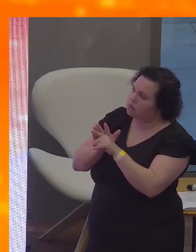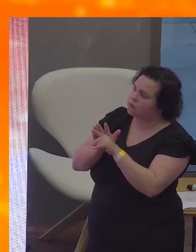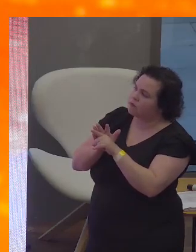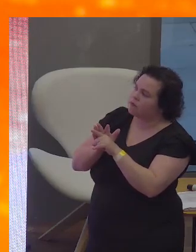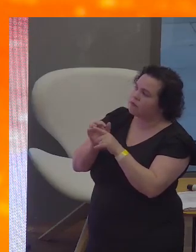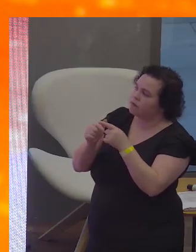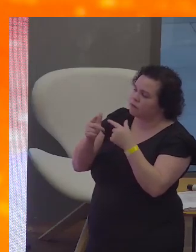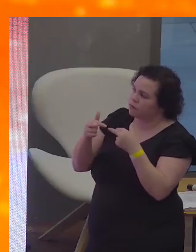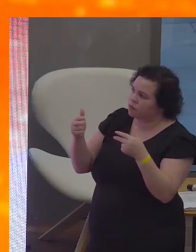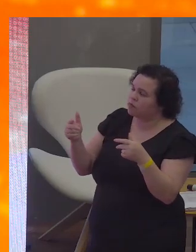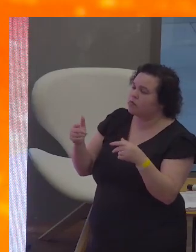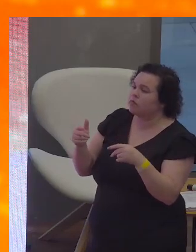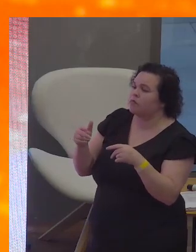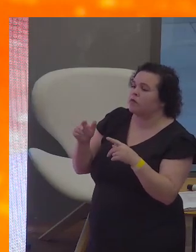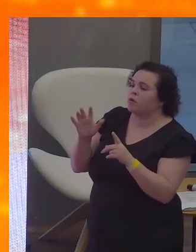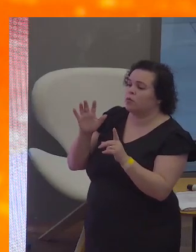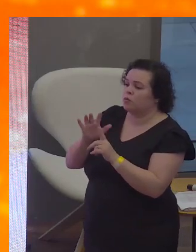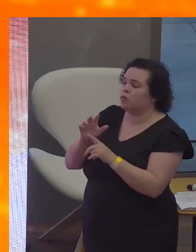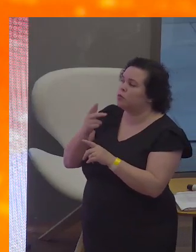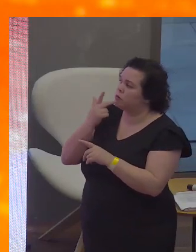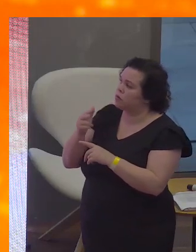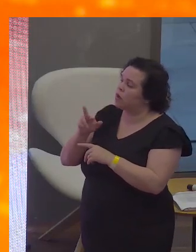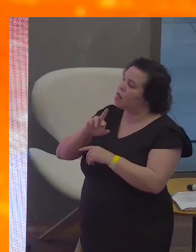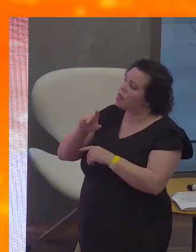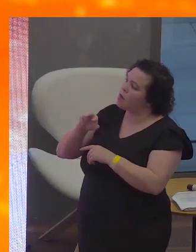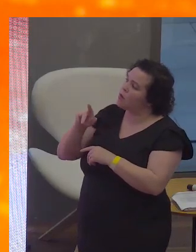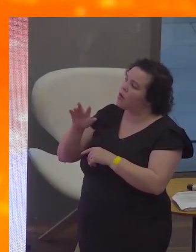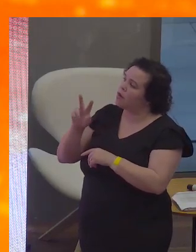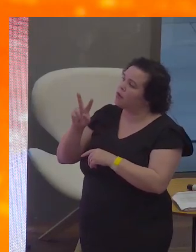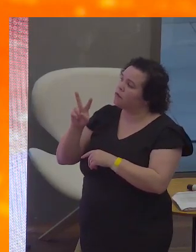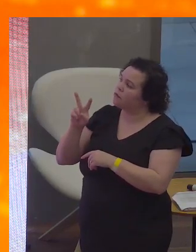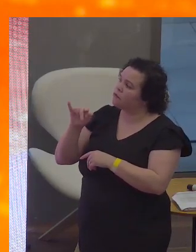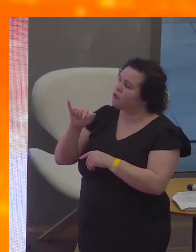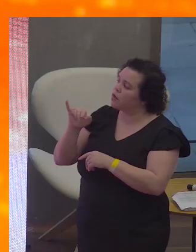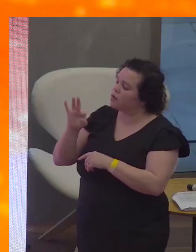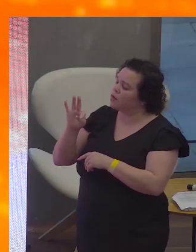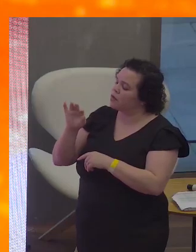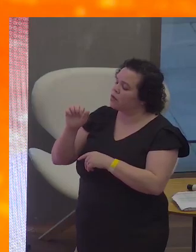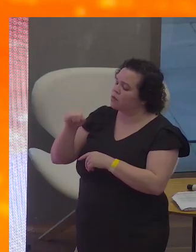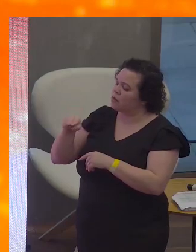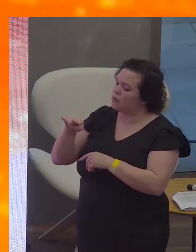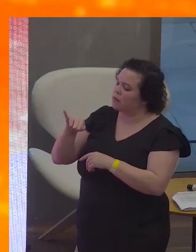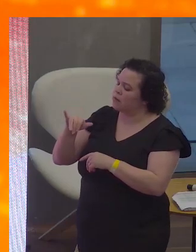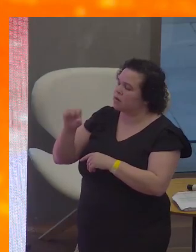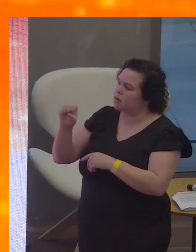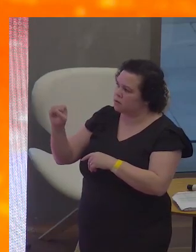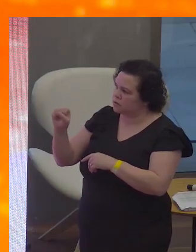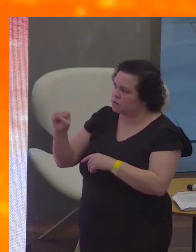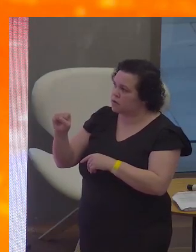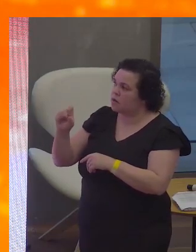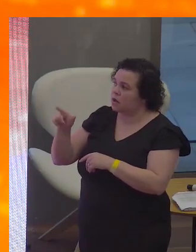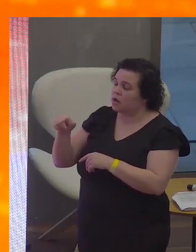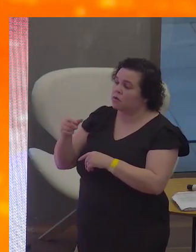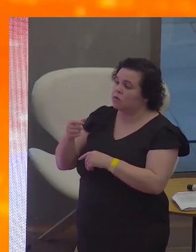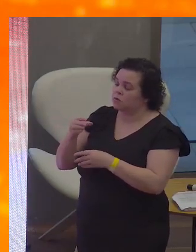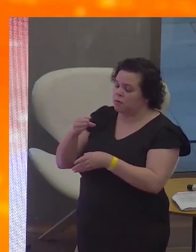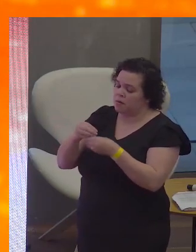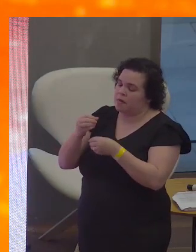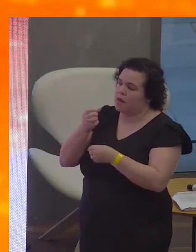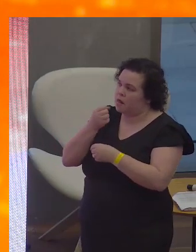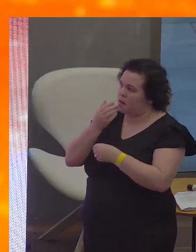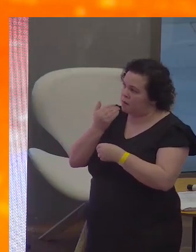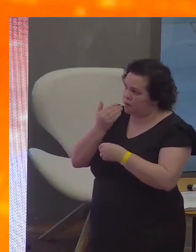efeitos nutricionais e fisiológicos que não sejam vitaminas e minerais em suplementos alimentares. E aí, o que a gente tem